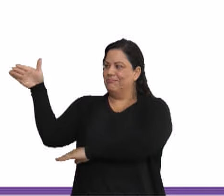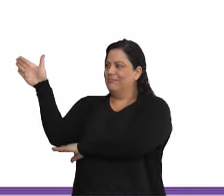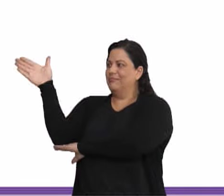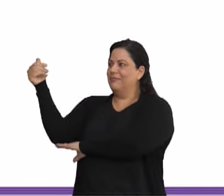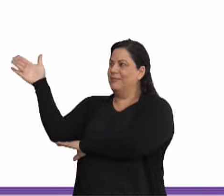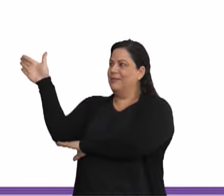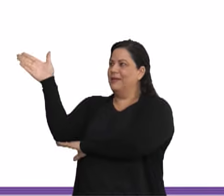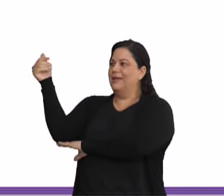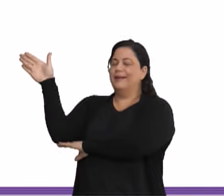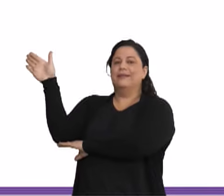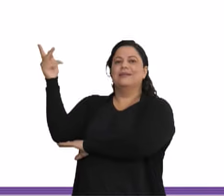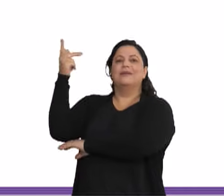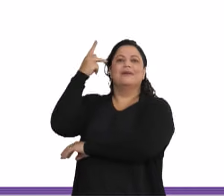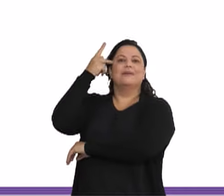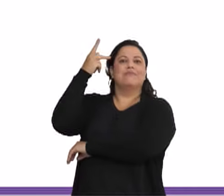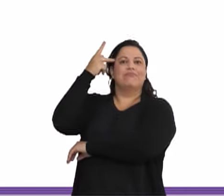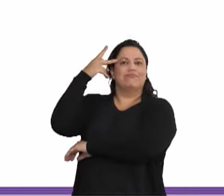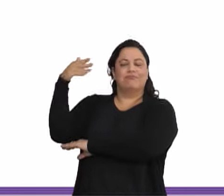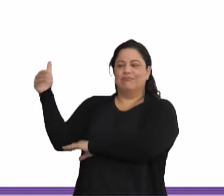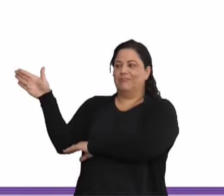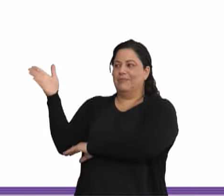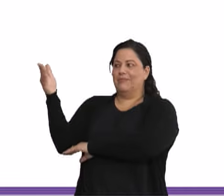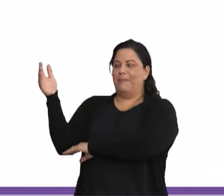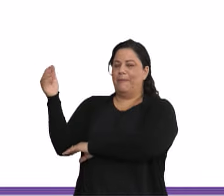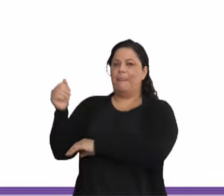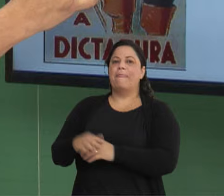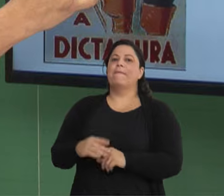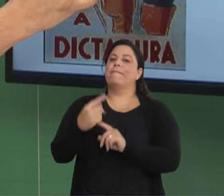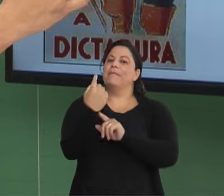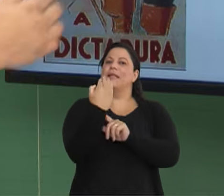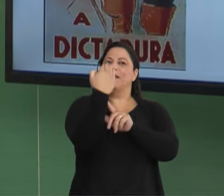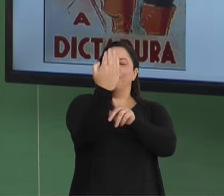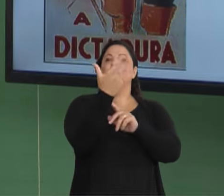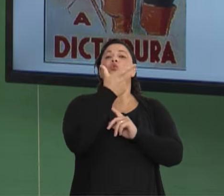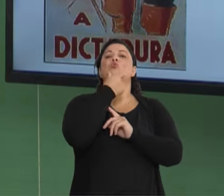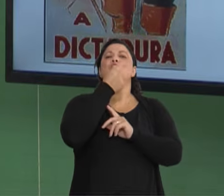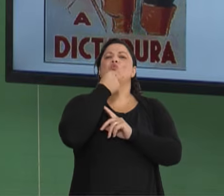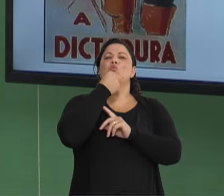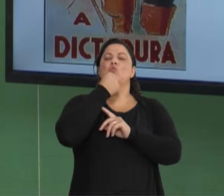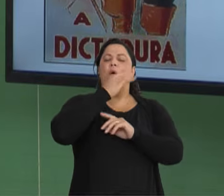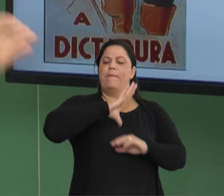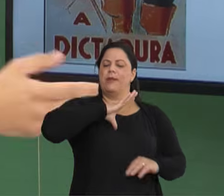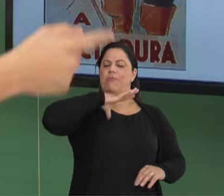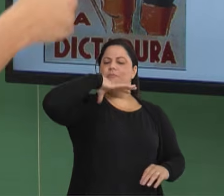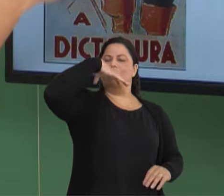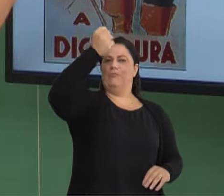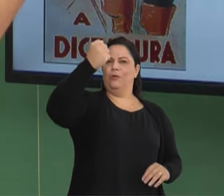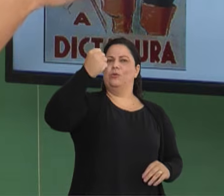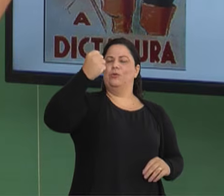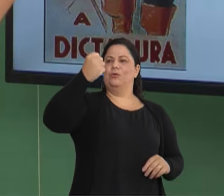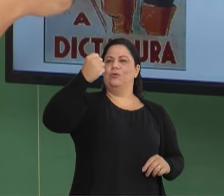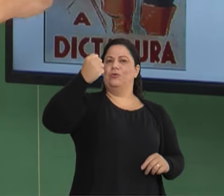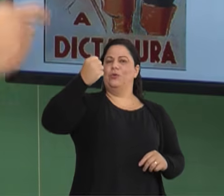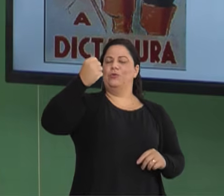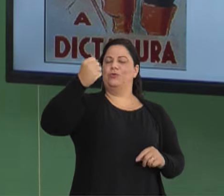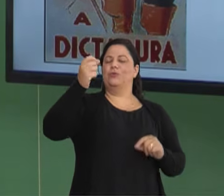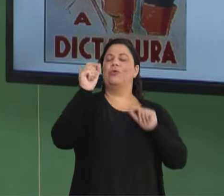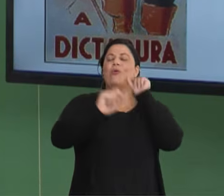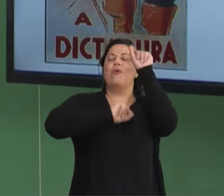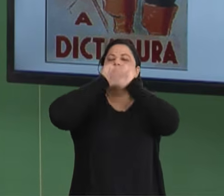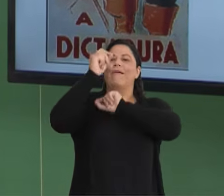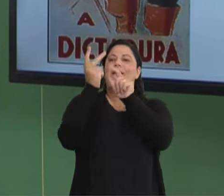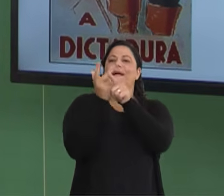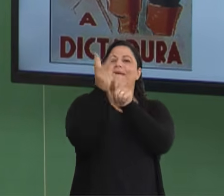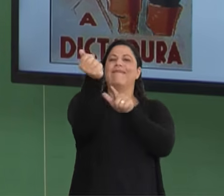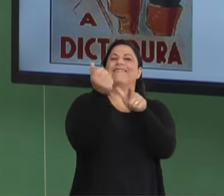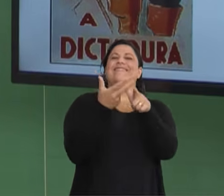Paulo. Então, os bandeirantes vão guiar os soldados para a vitória. E qual é o resultado dessa vitória? Getúlio Vargas